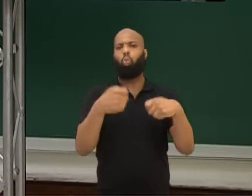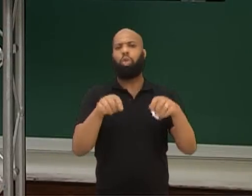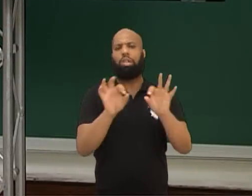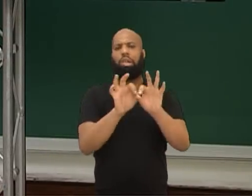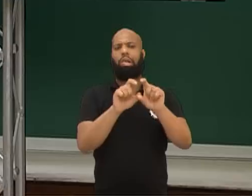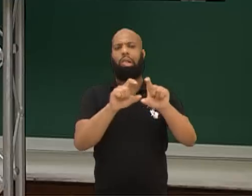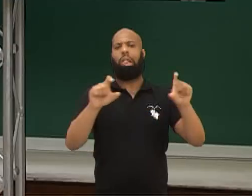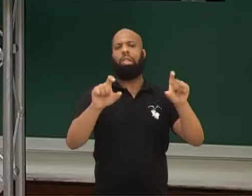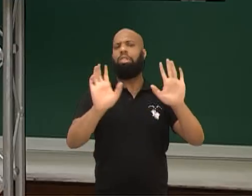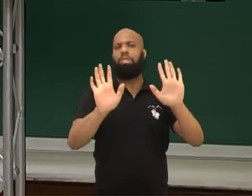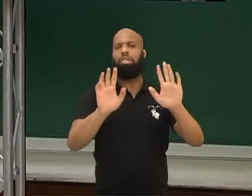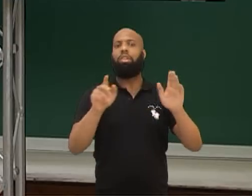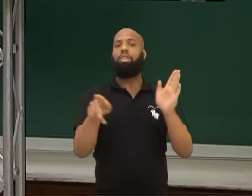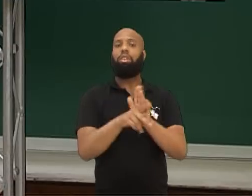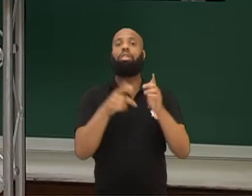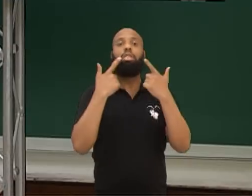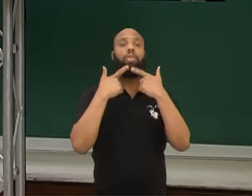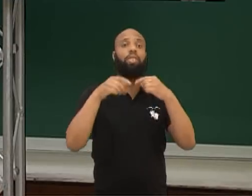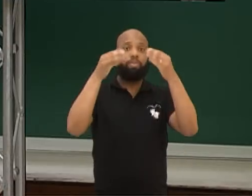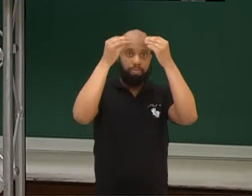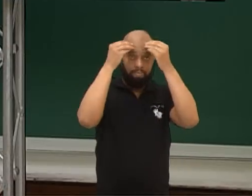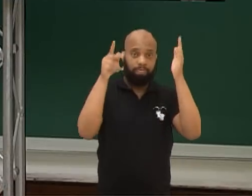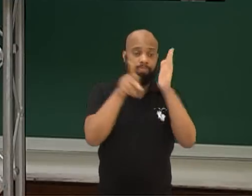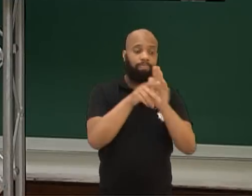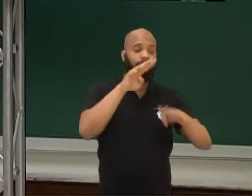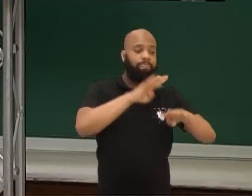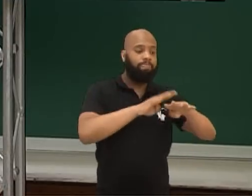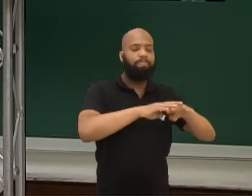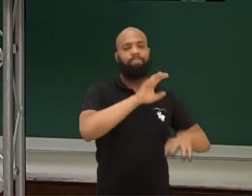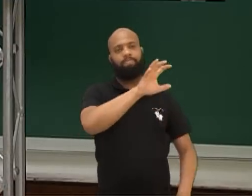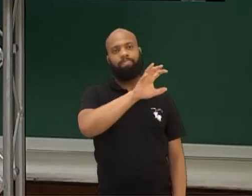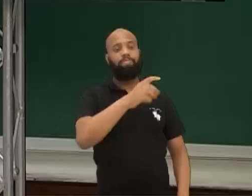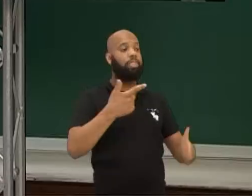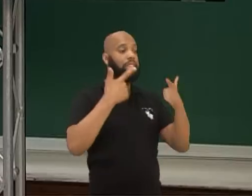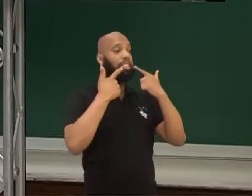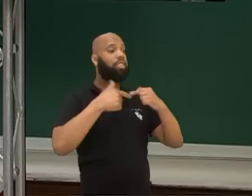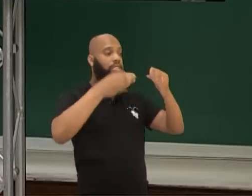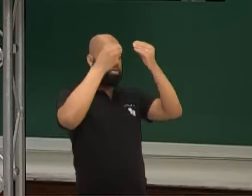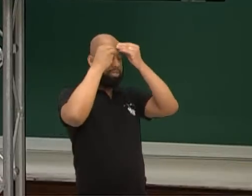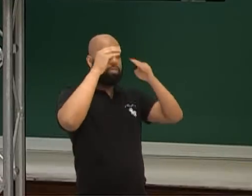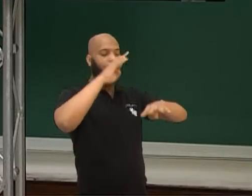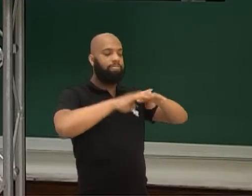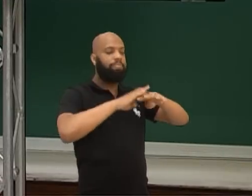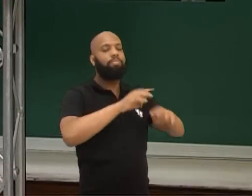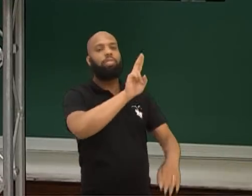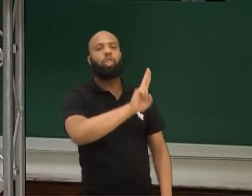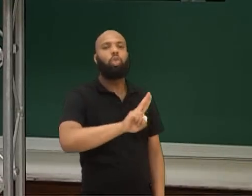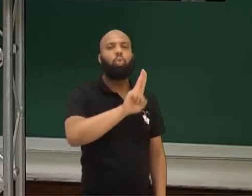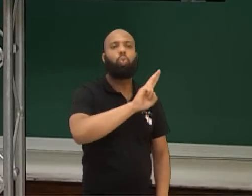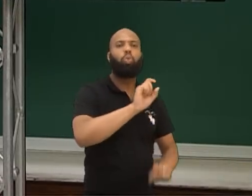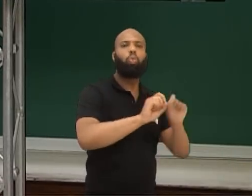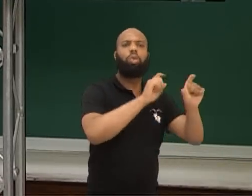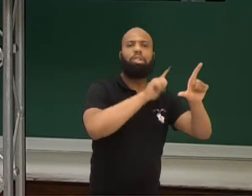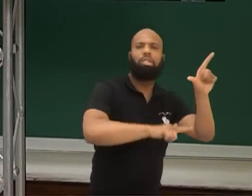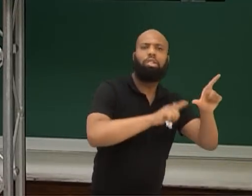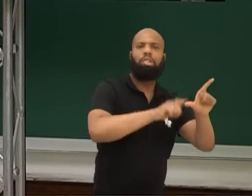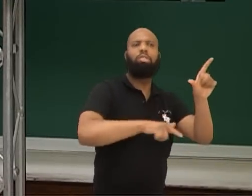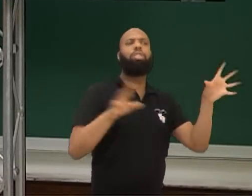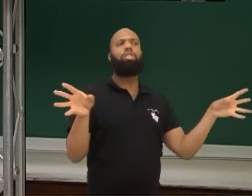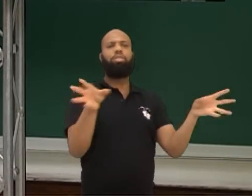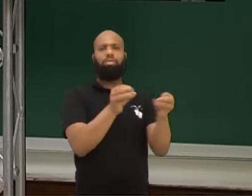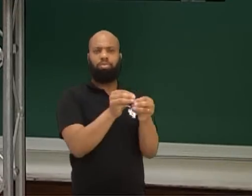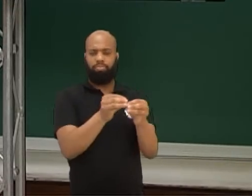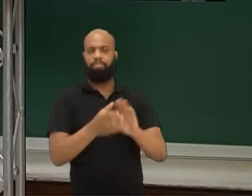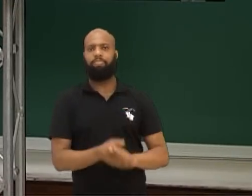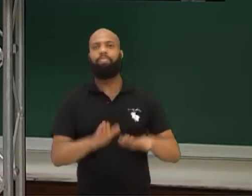transformação da linguagem nossa português para a linguagem matemática? Então, na linguagem matemática, a gente usa muitos símbolos, tipo